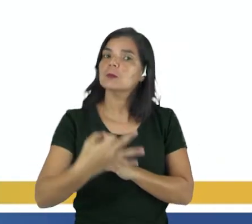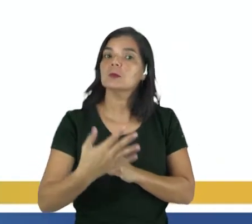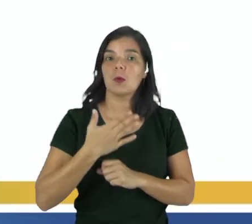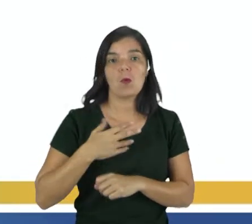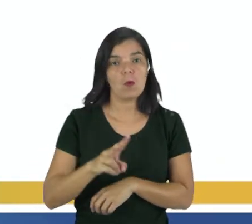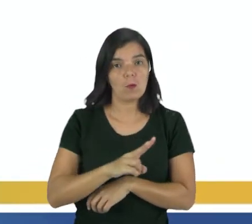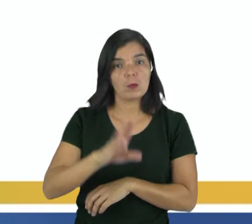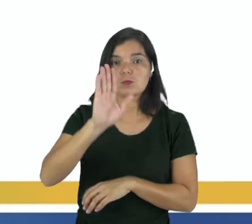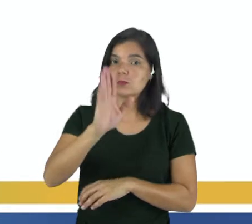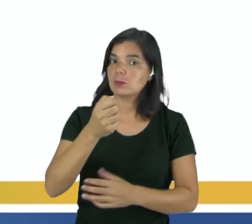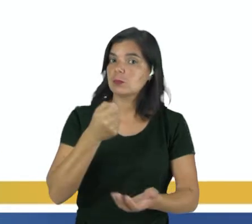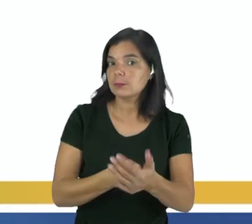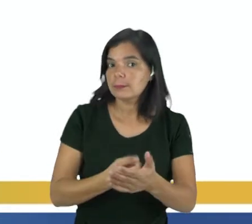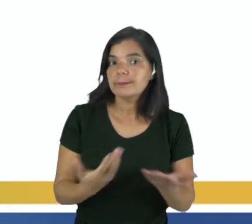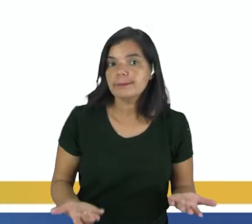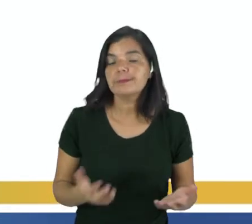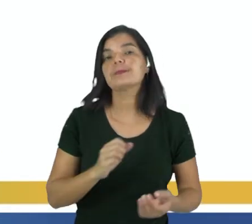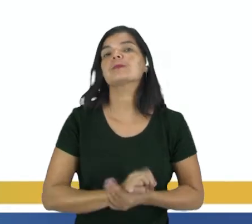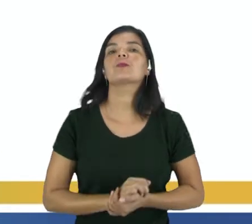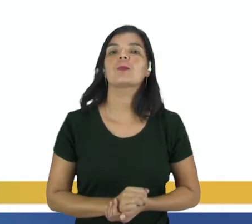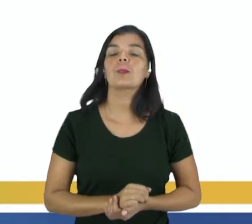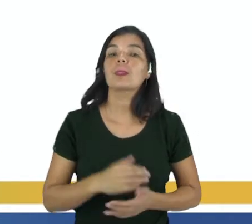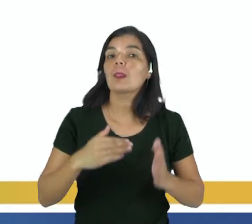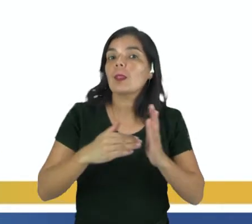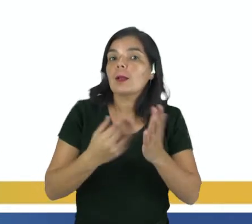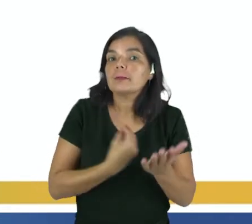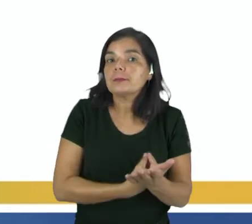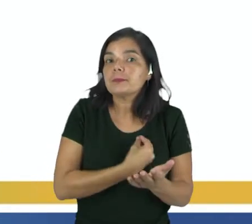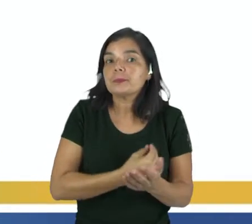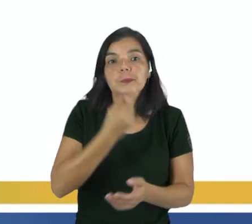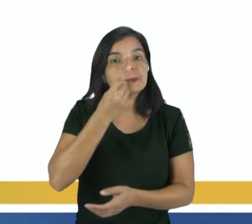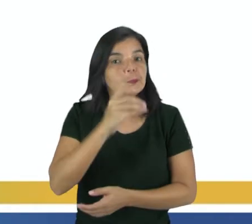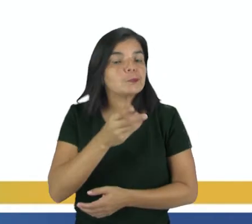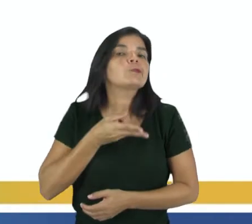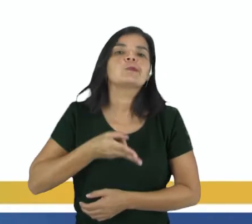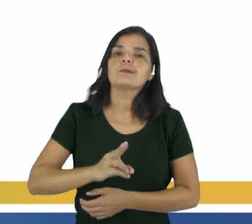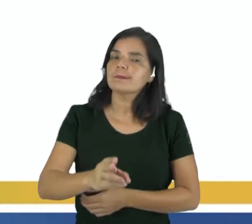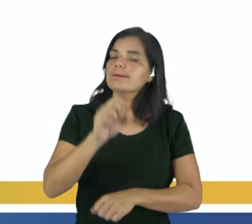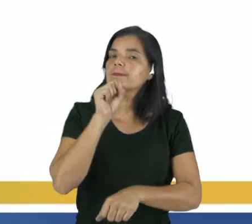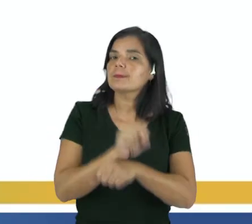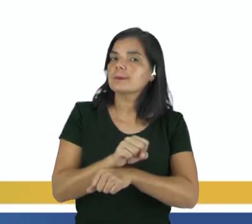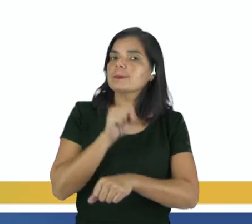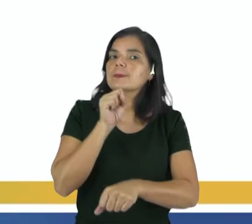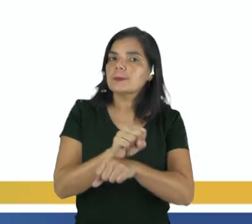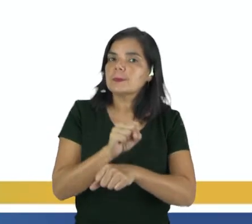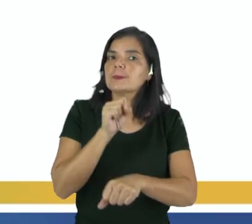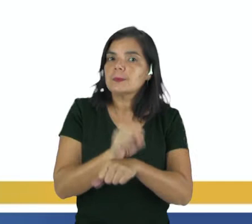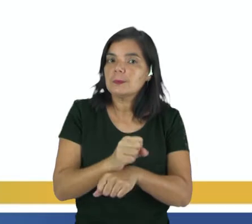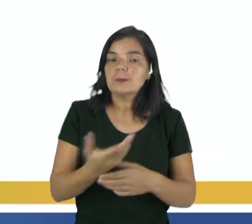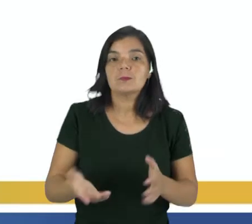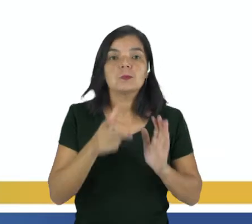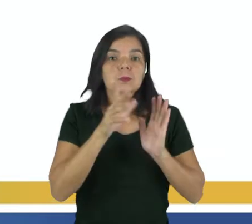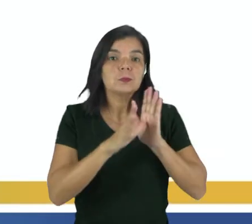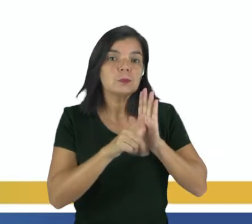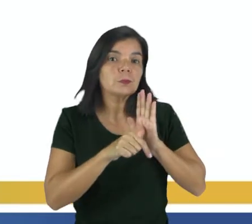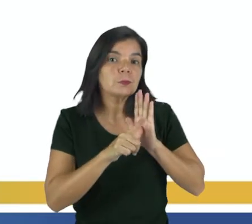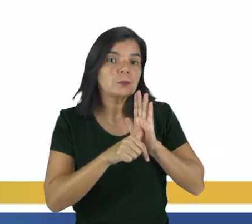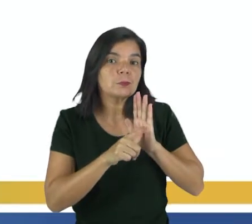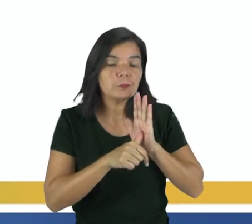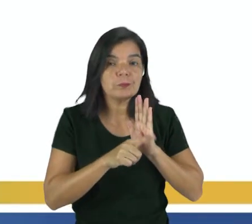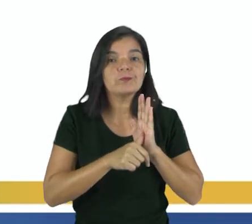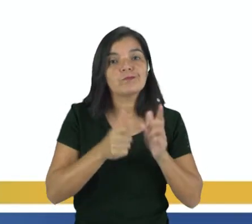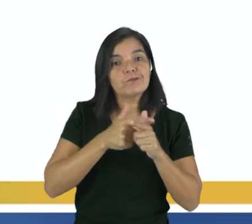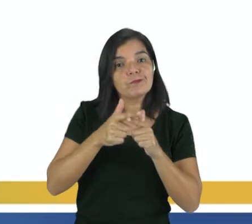ao valor já pago. Entretanto, até a presente data, continuo à espera. O atraso na resolução